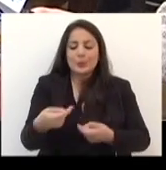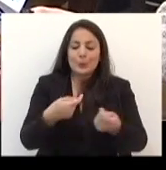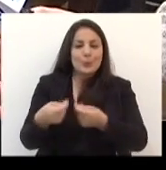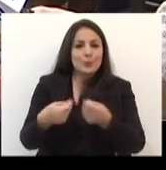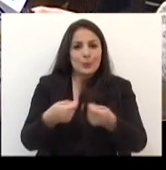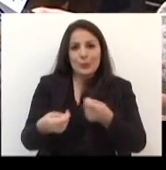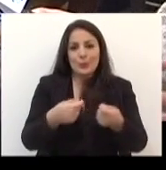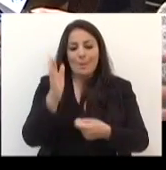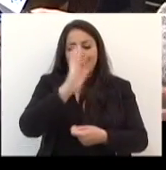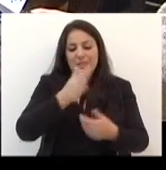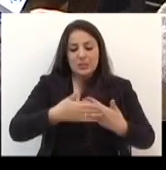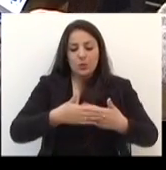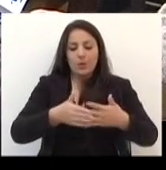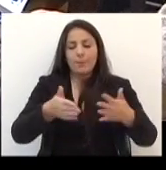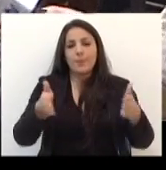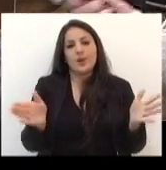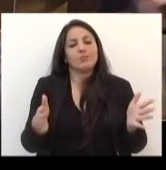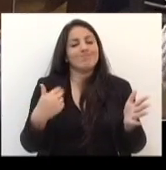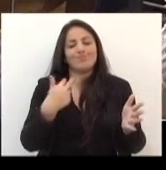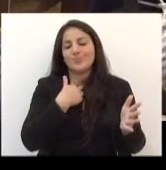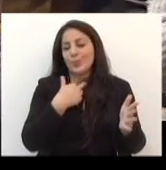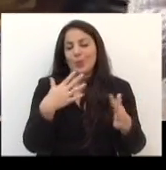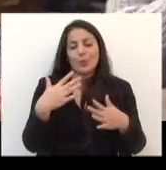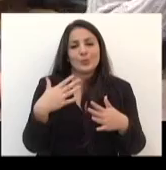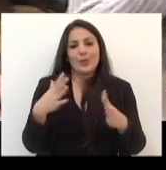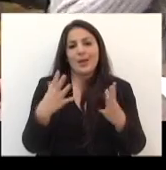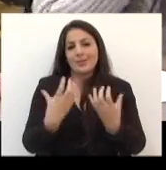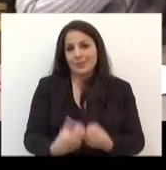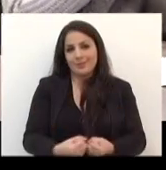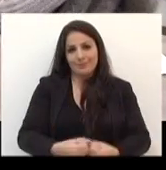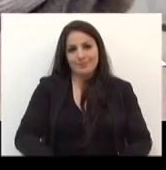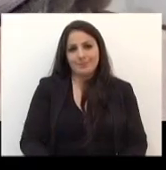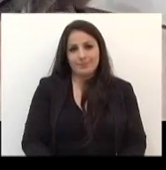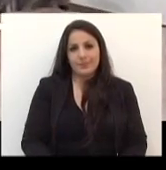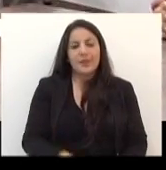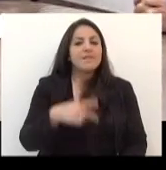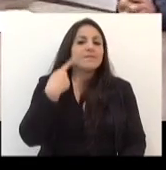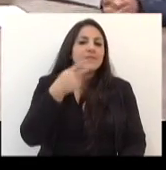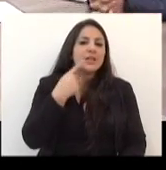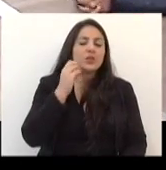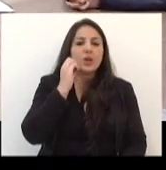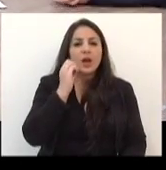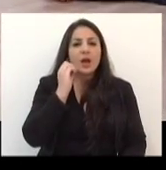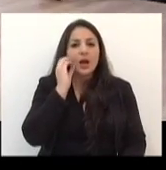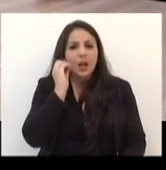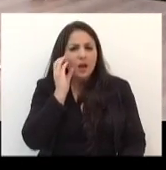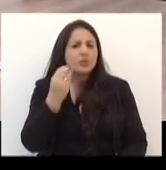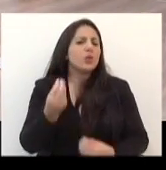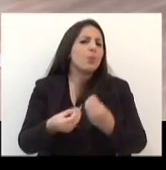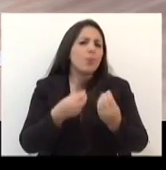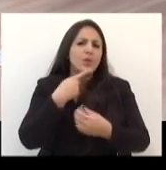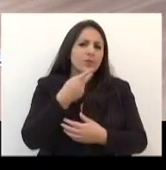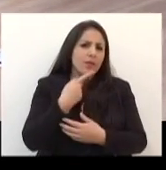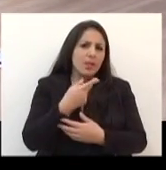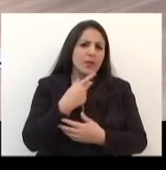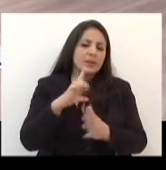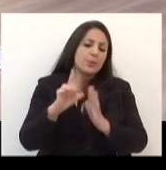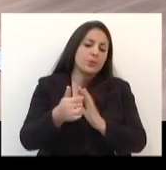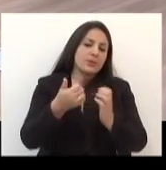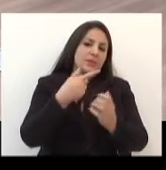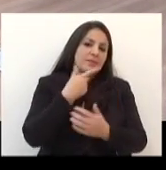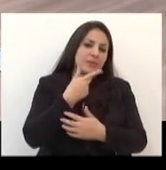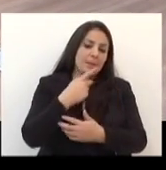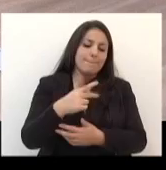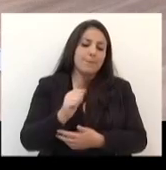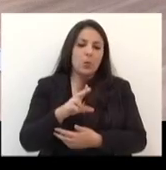abertas. Não posso concordar com isso. Vereadora Cláudia, o que a senhora pode dizer, então, depois da afirmação do vereador Paulo